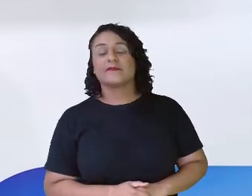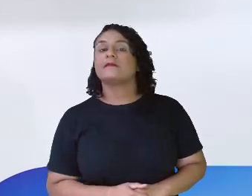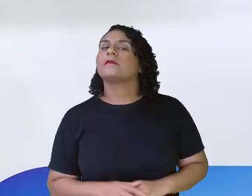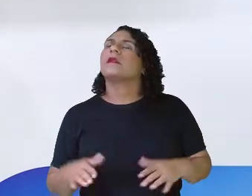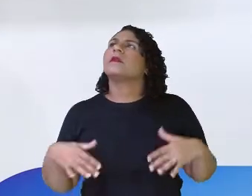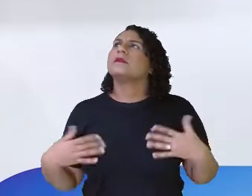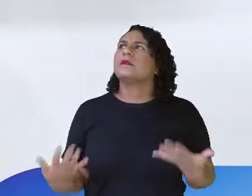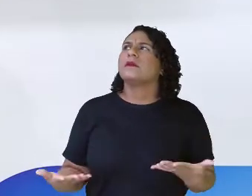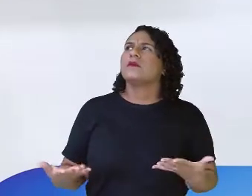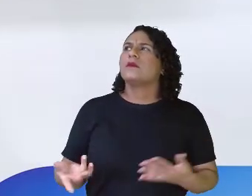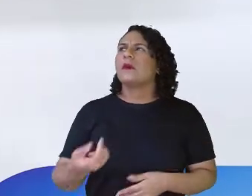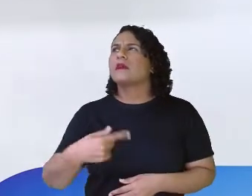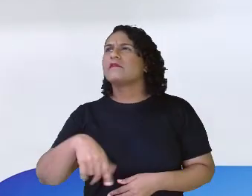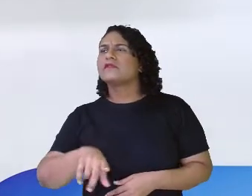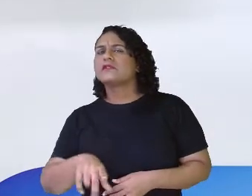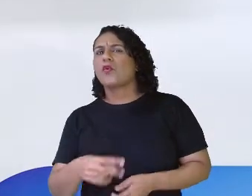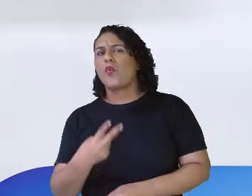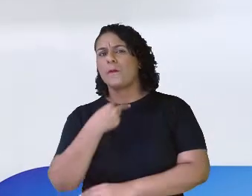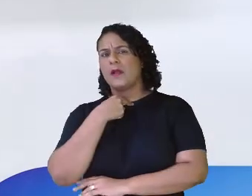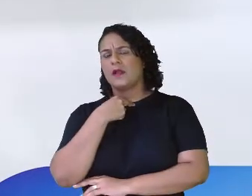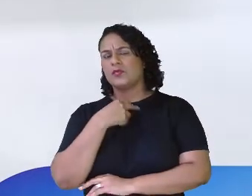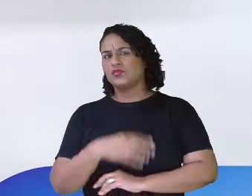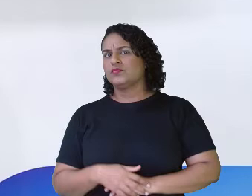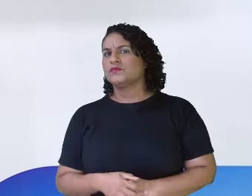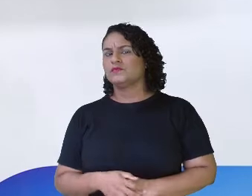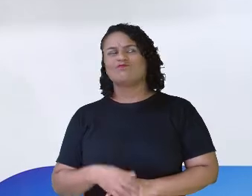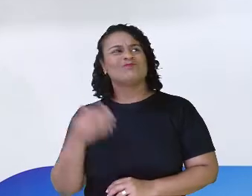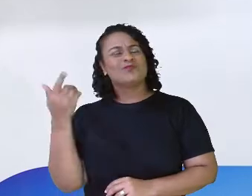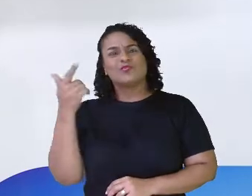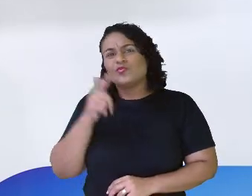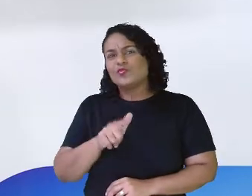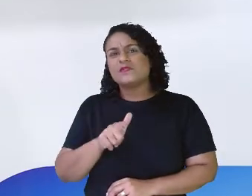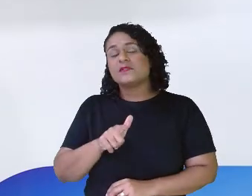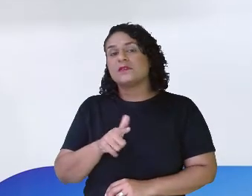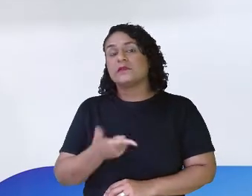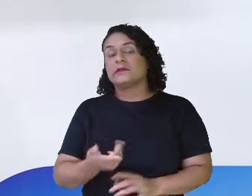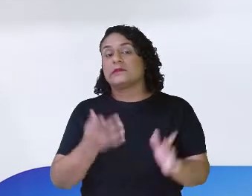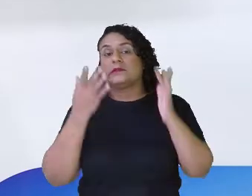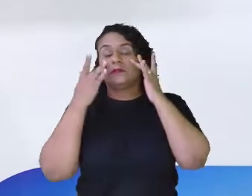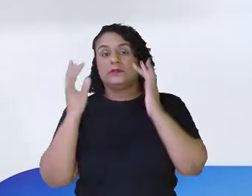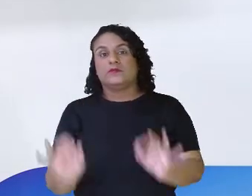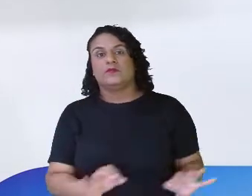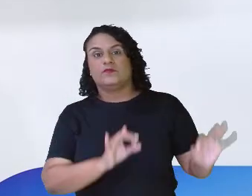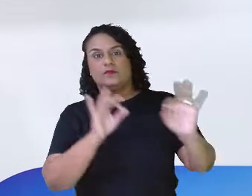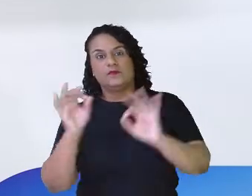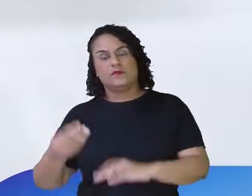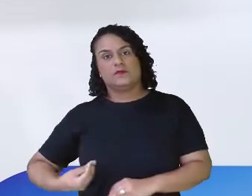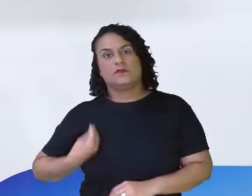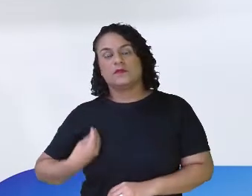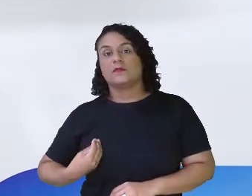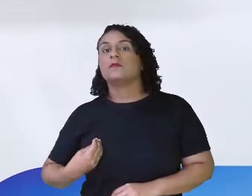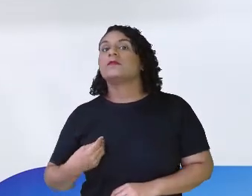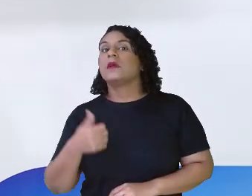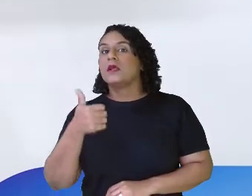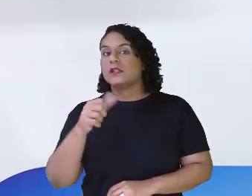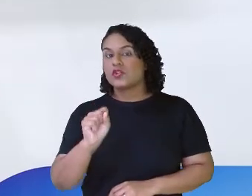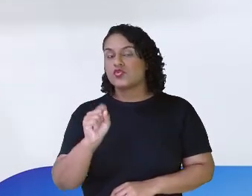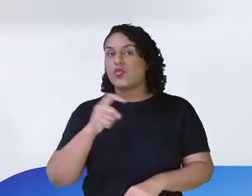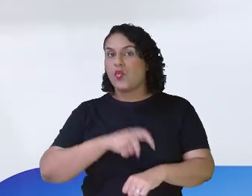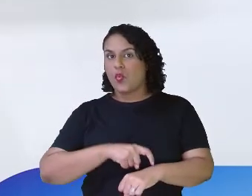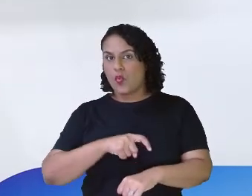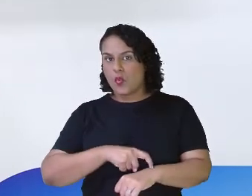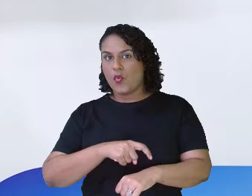Ah, professora, mas eu estou na escola, eu não vou conseguir assistir ao vivo. Às 18 horas tem reprise